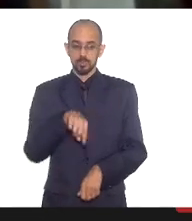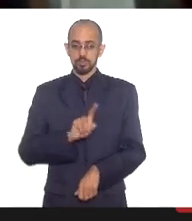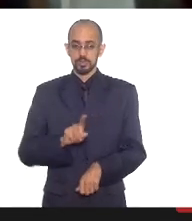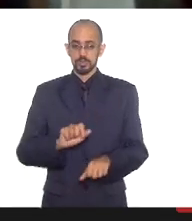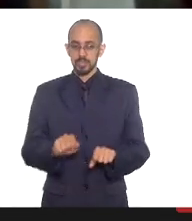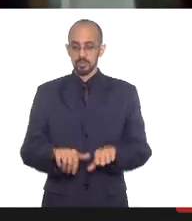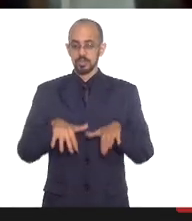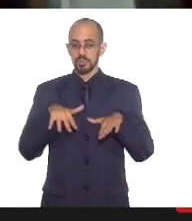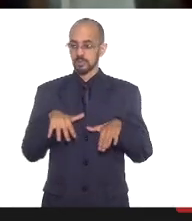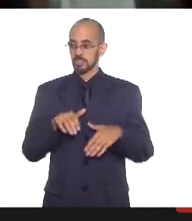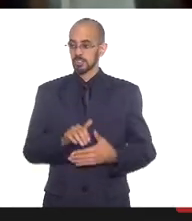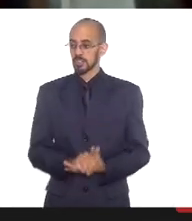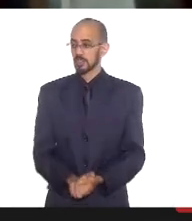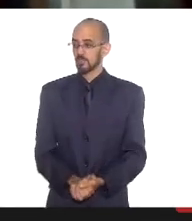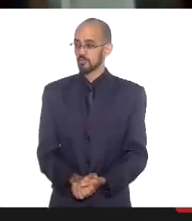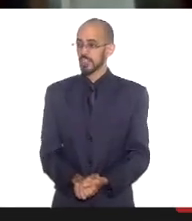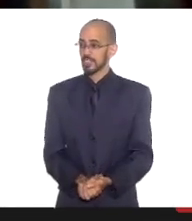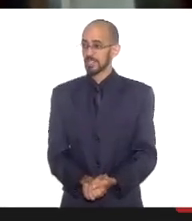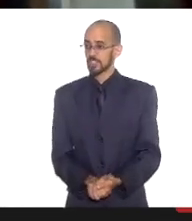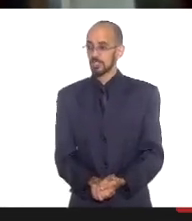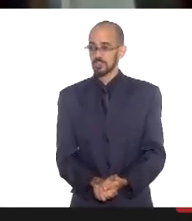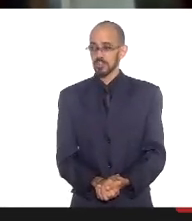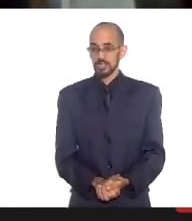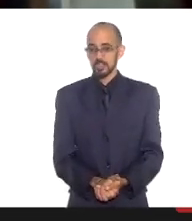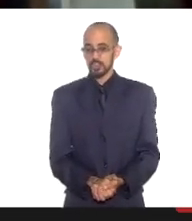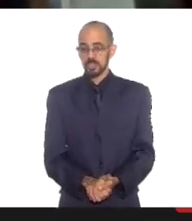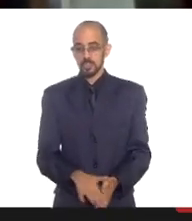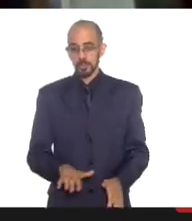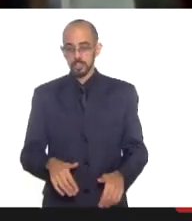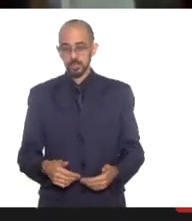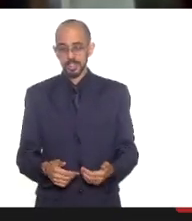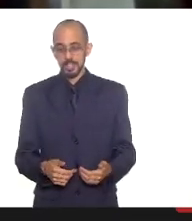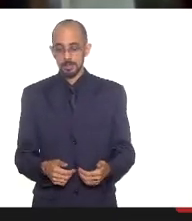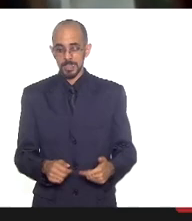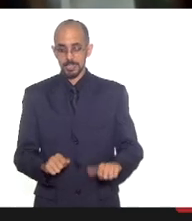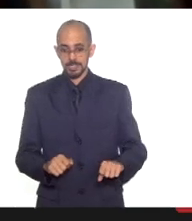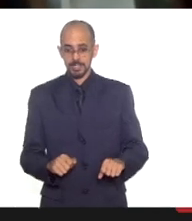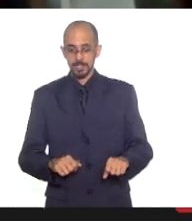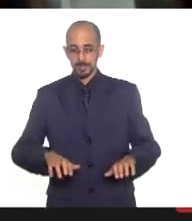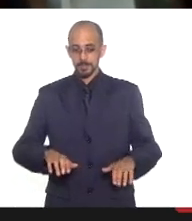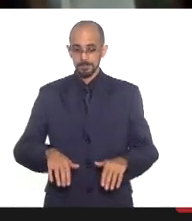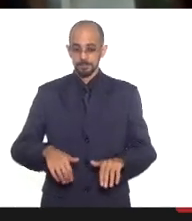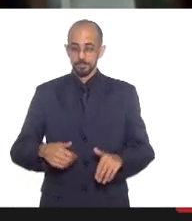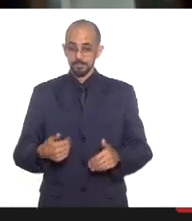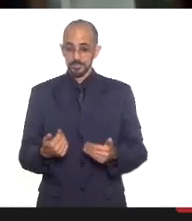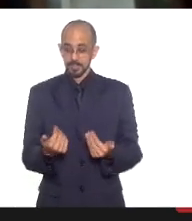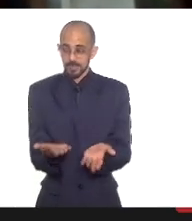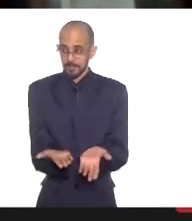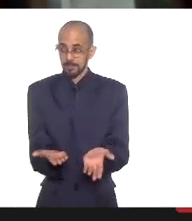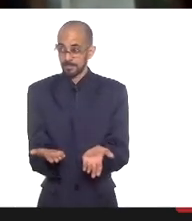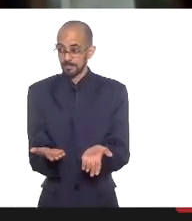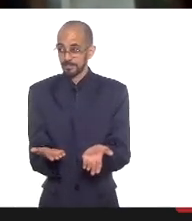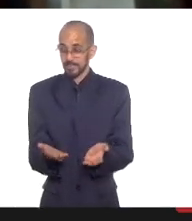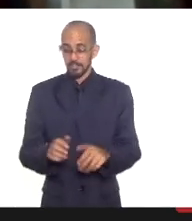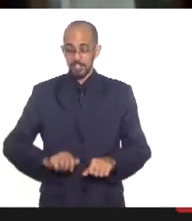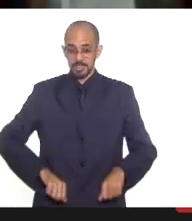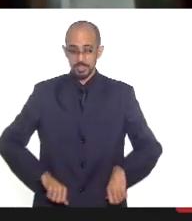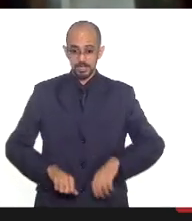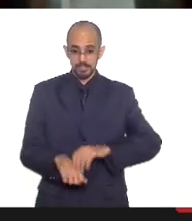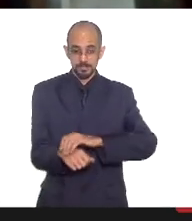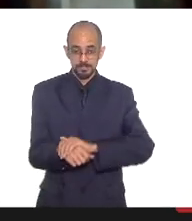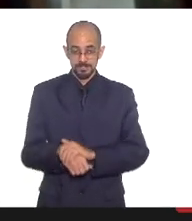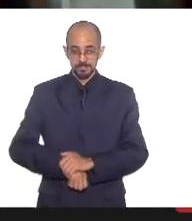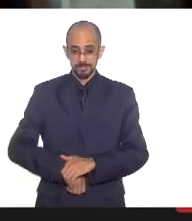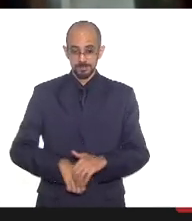essa reunião Se audiência até discutindo aqui quais são os grupos perguntar afinal de contas todos nós é que trabalhamos